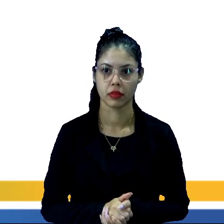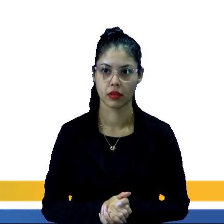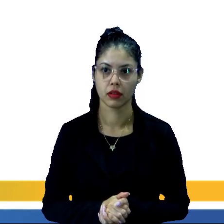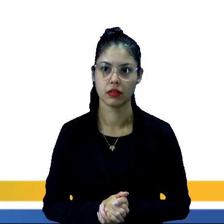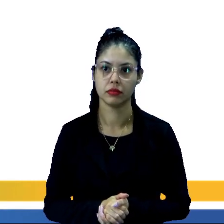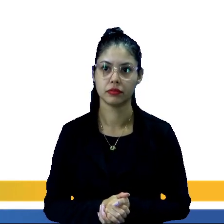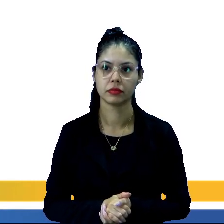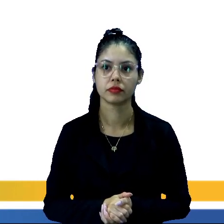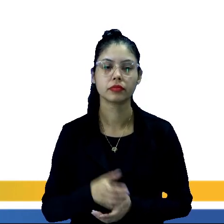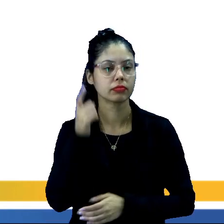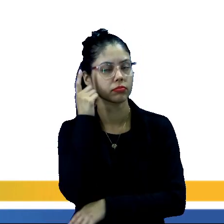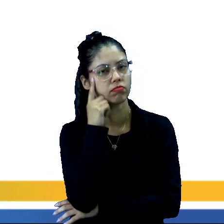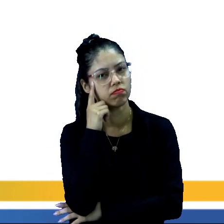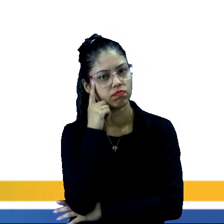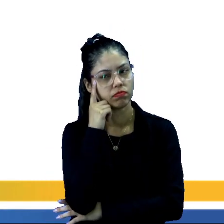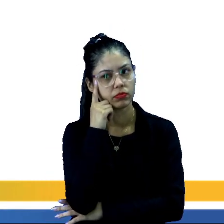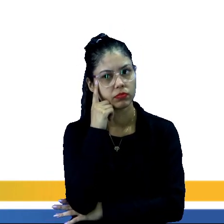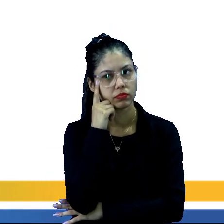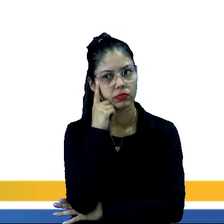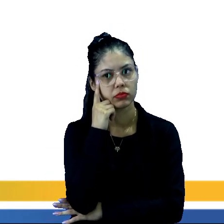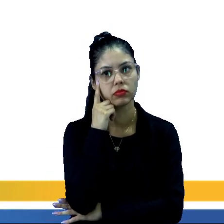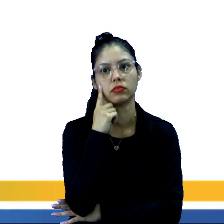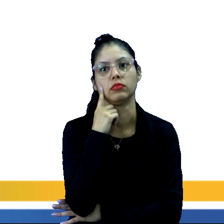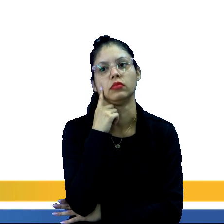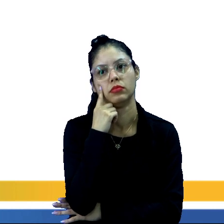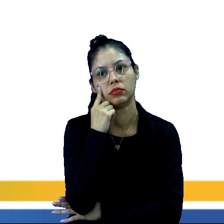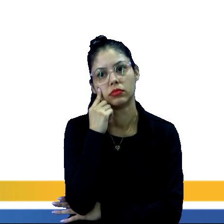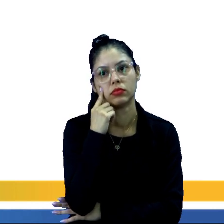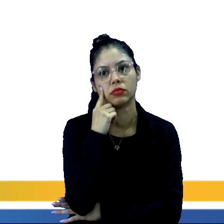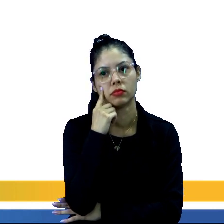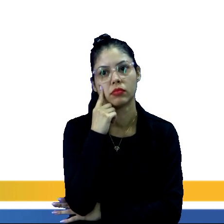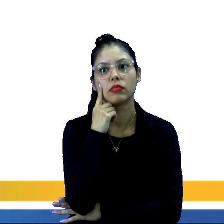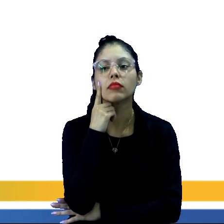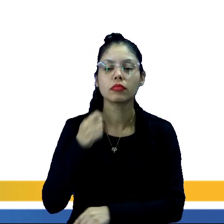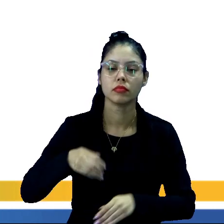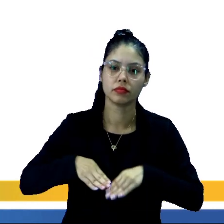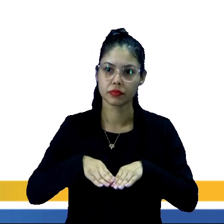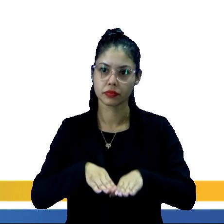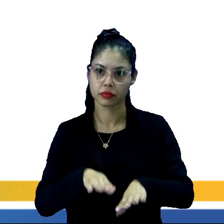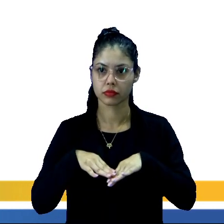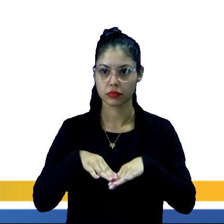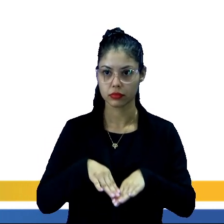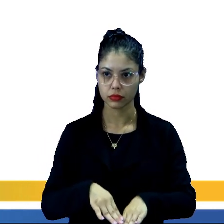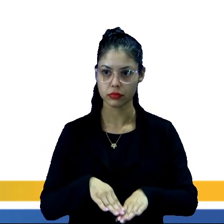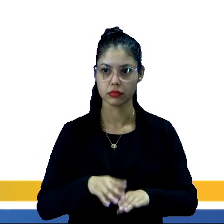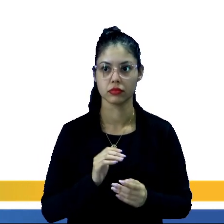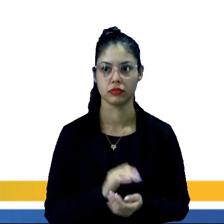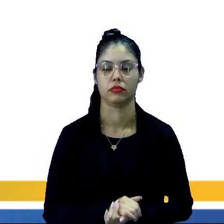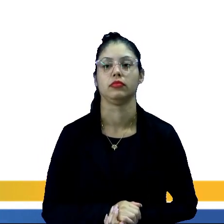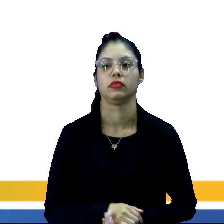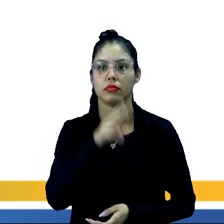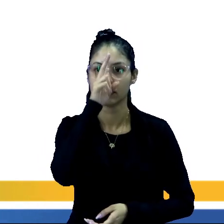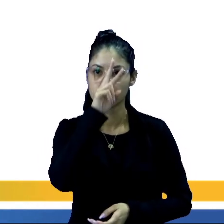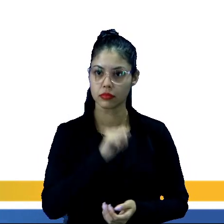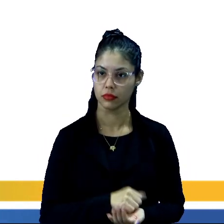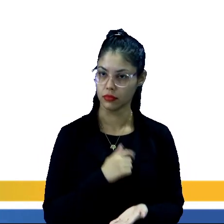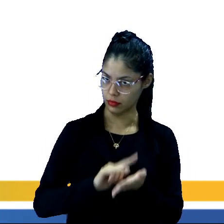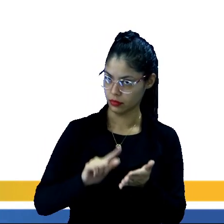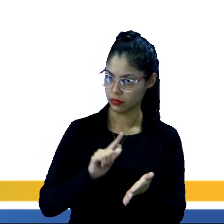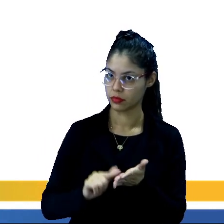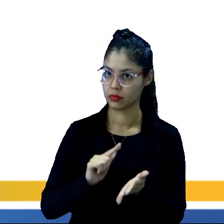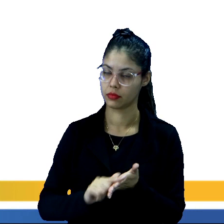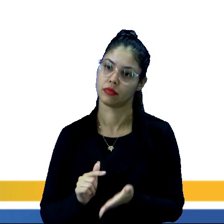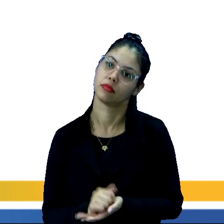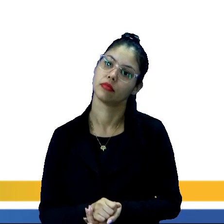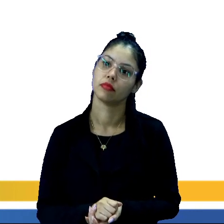imagem, Mafalda está pensando ali que a mãe dela, né, está costurando. Aí ela lembrou da mãe dela